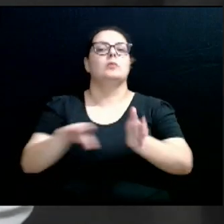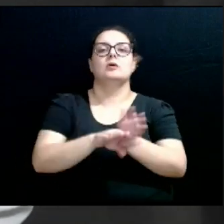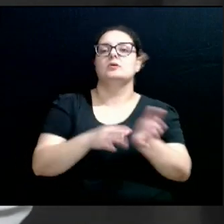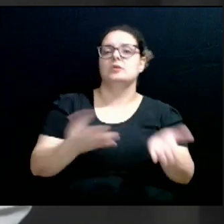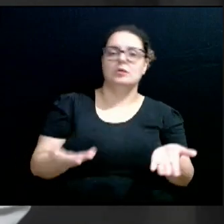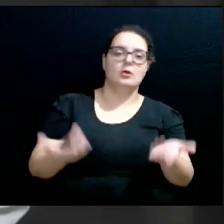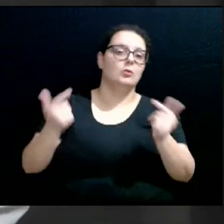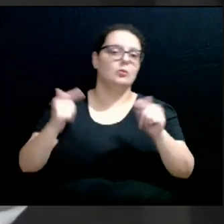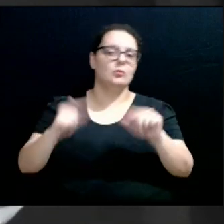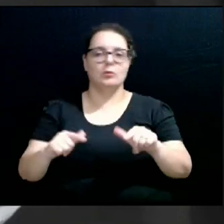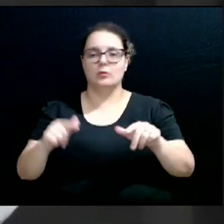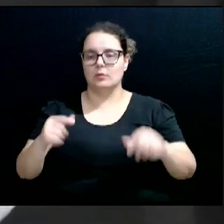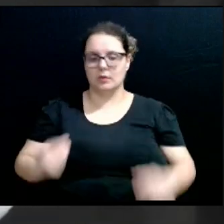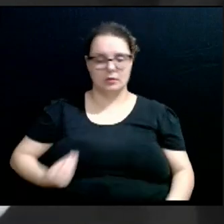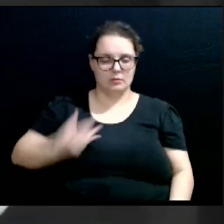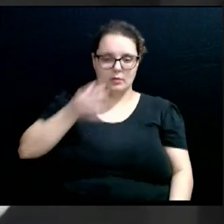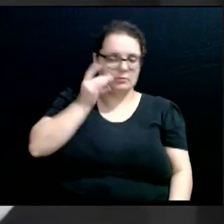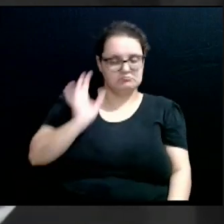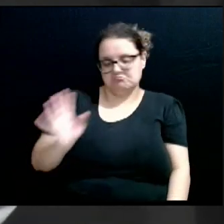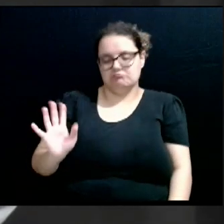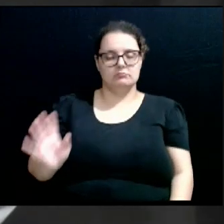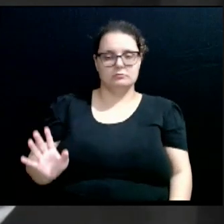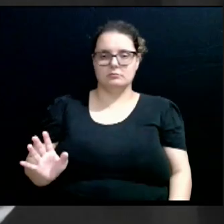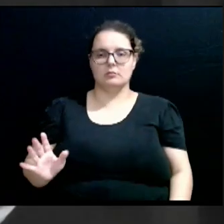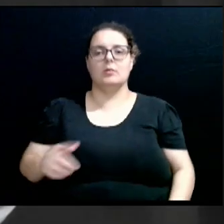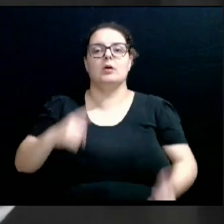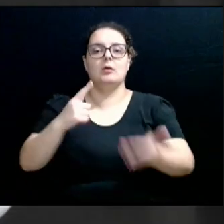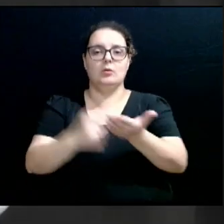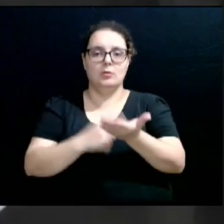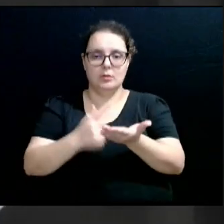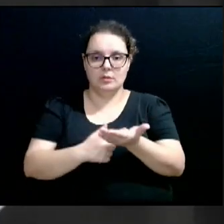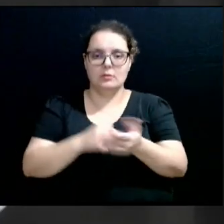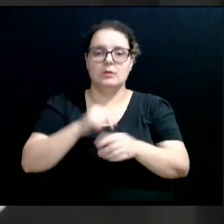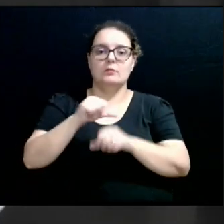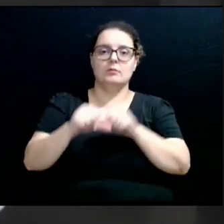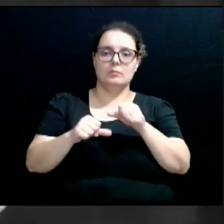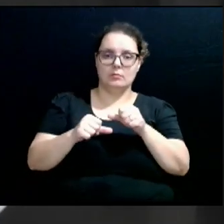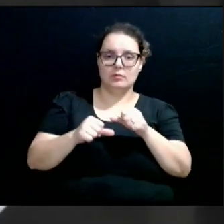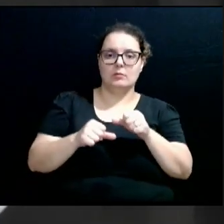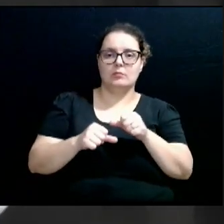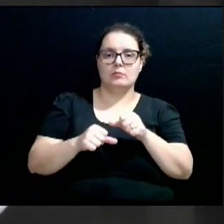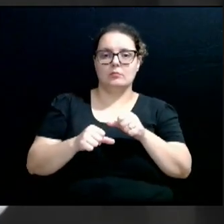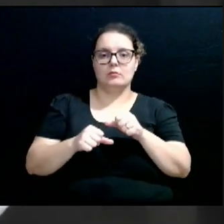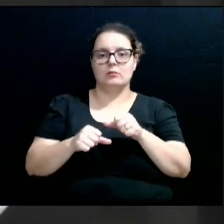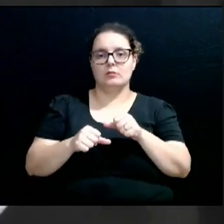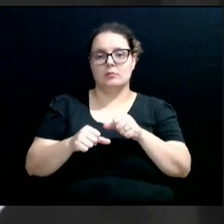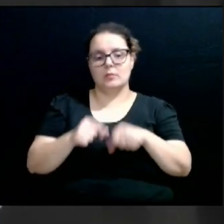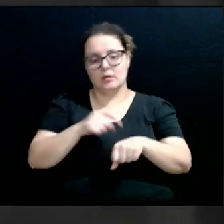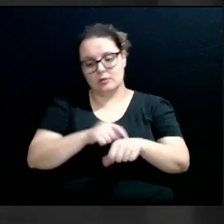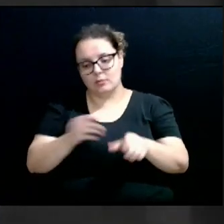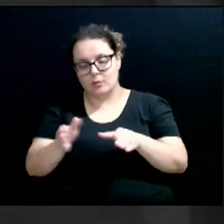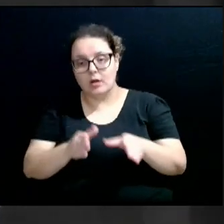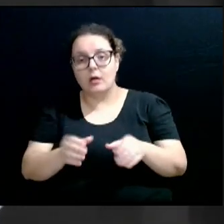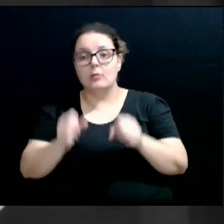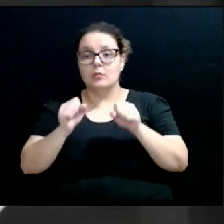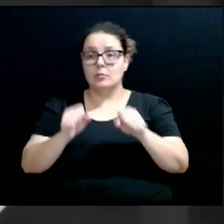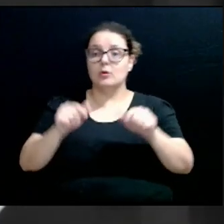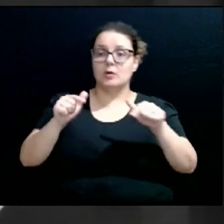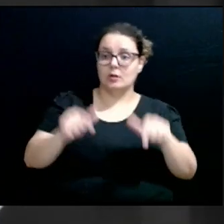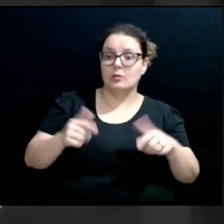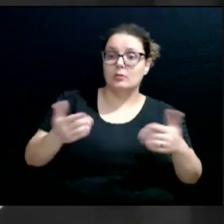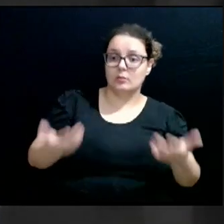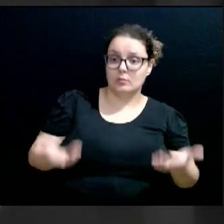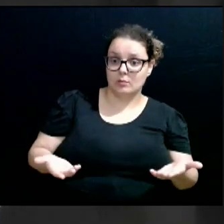está. O livro ele é transformador nesse ponto, porque você pode estar num local, ler